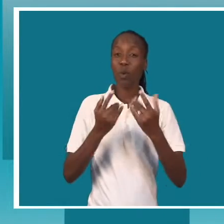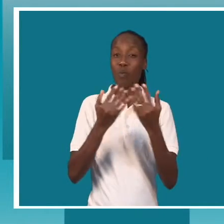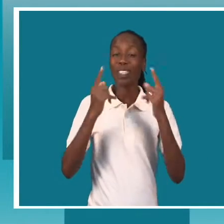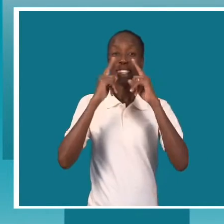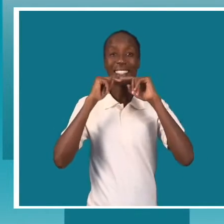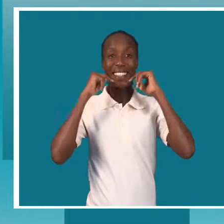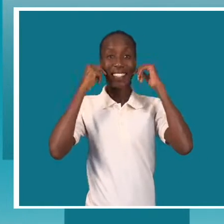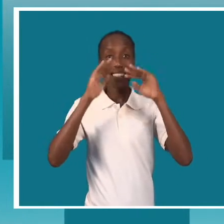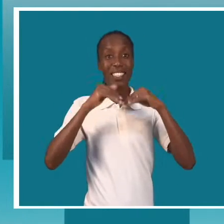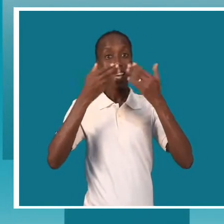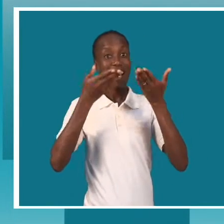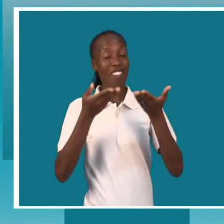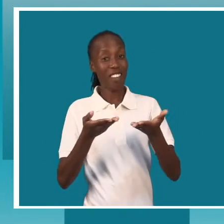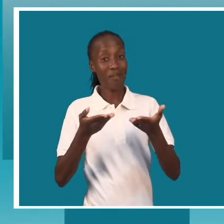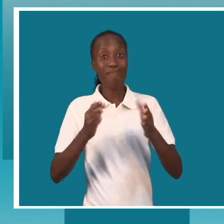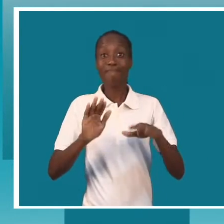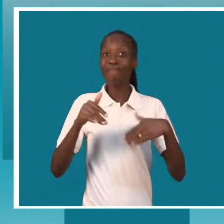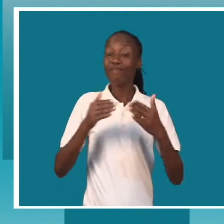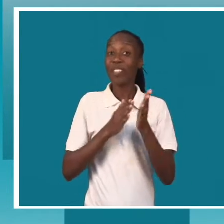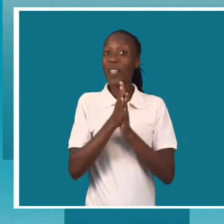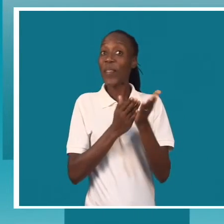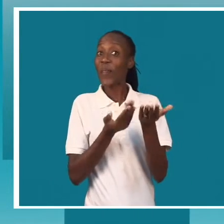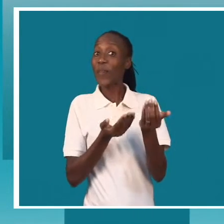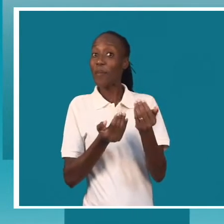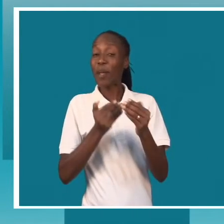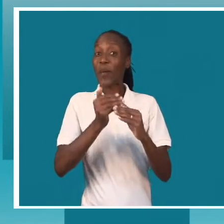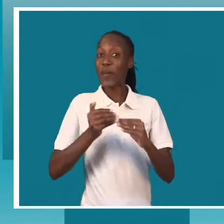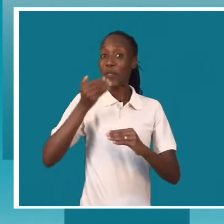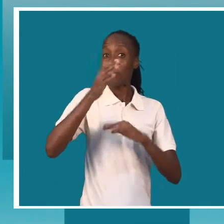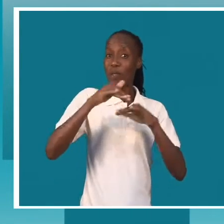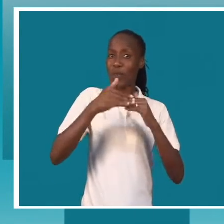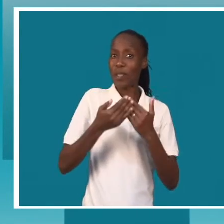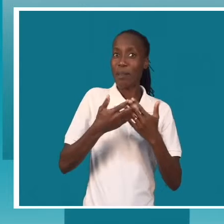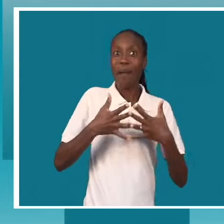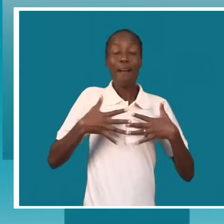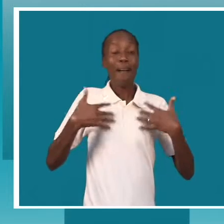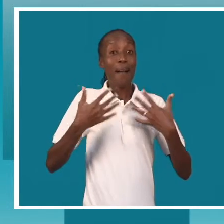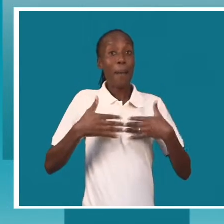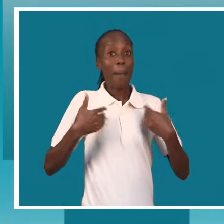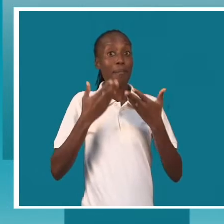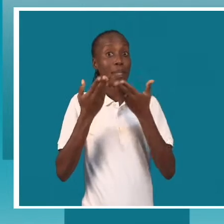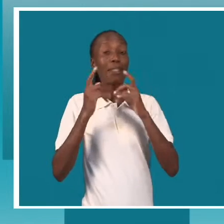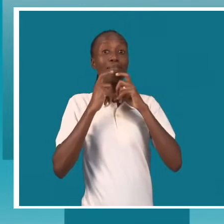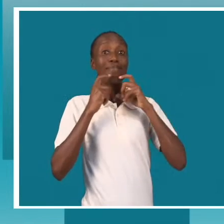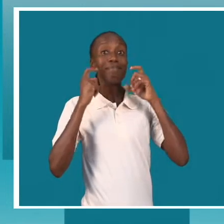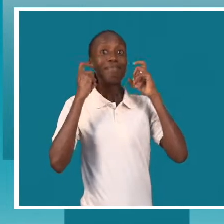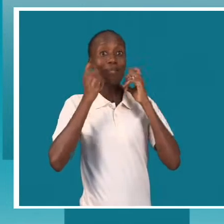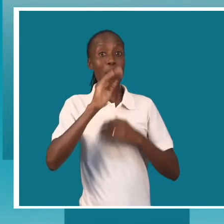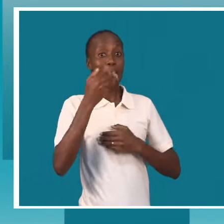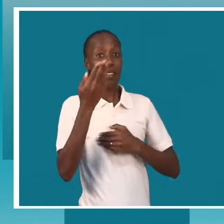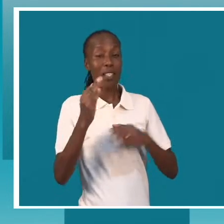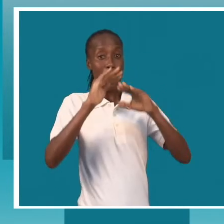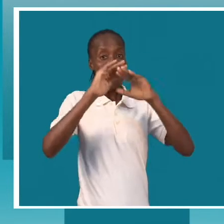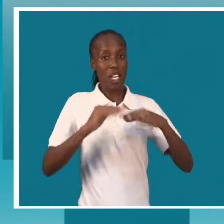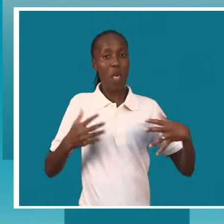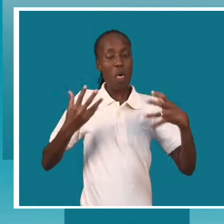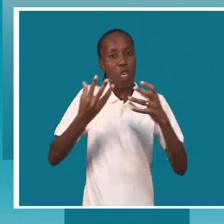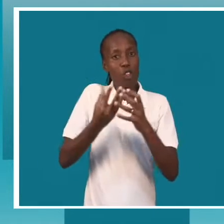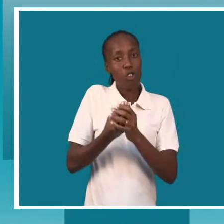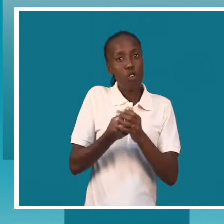Estou muito satisfeito por estar aqui. Espero, nos próximos dias, inspirar Moçambique para se centrar